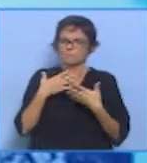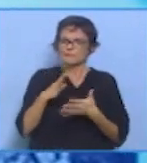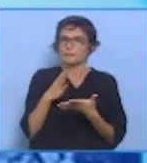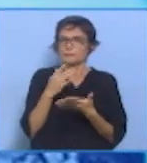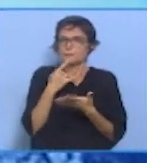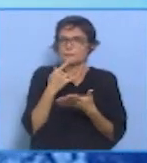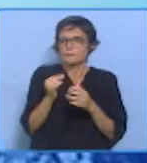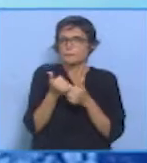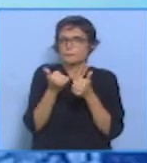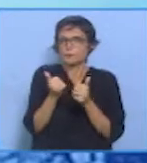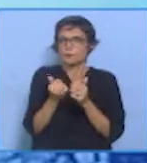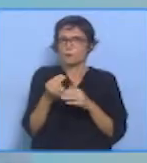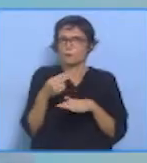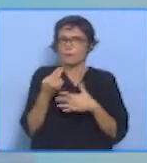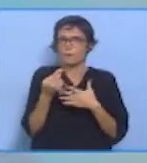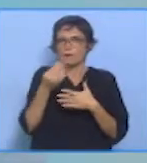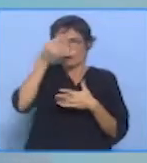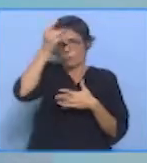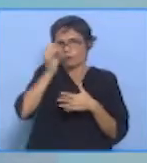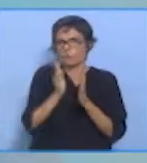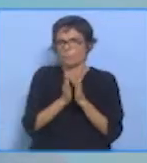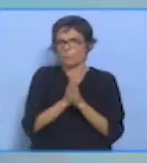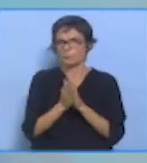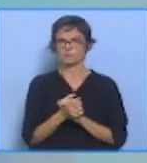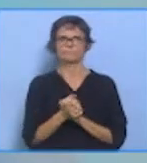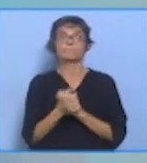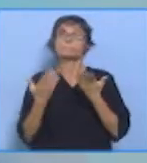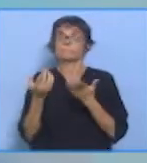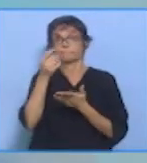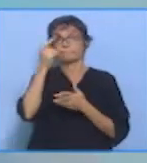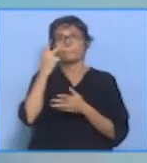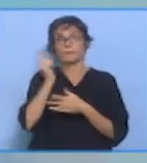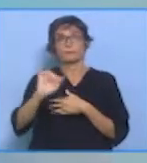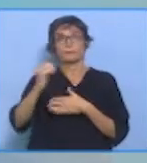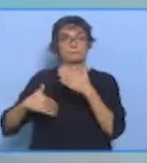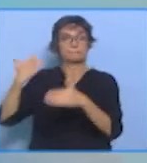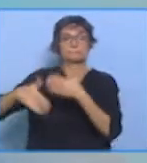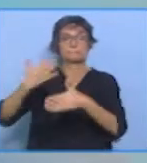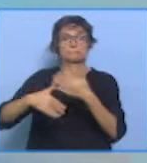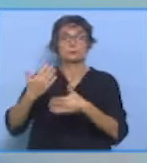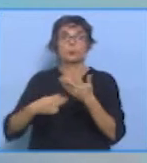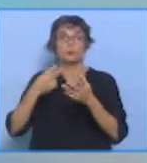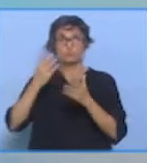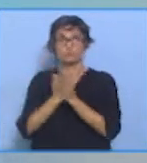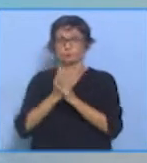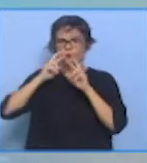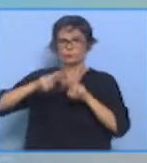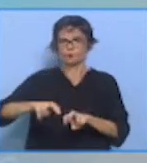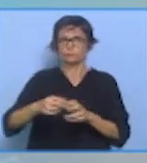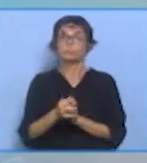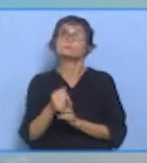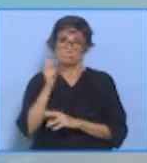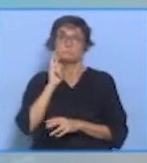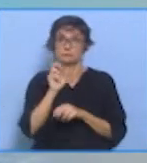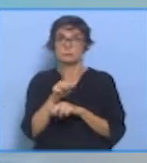posição da Igreja. E como ao longo de toda a vida foi em redor de muito estudo que todo esse processo aconteceu. Sim. E já vamos à